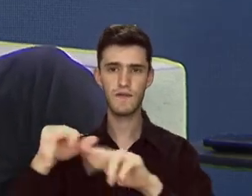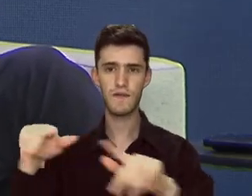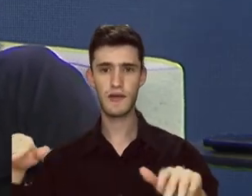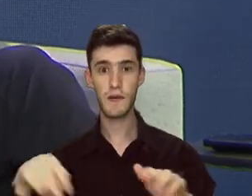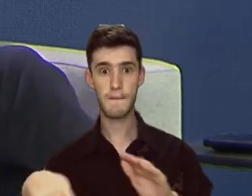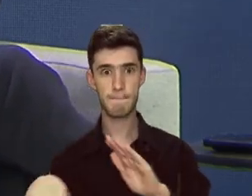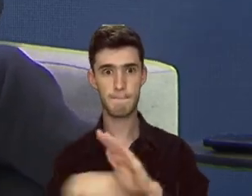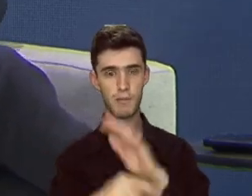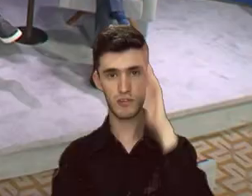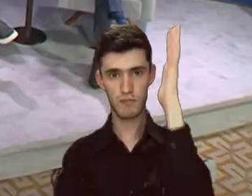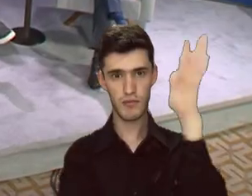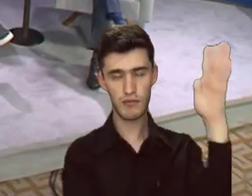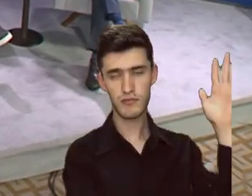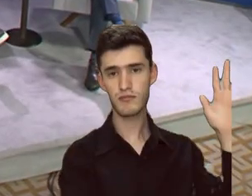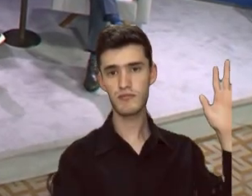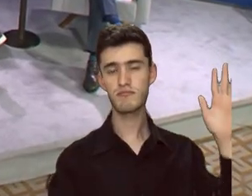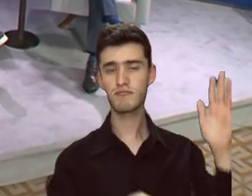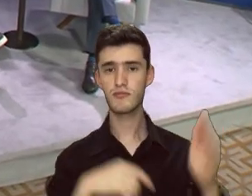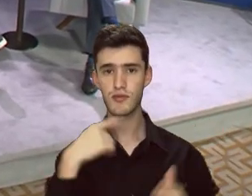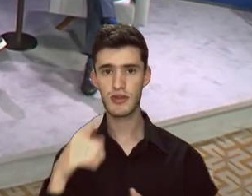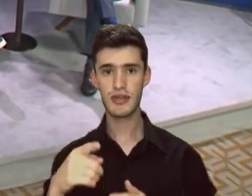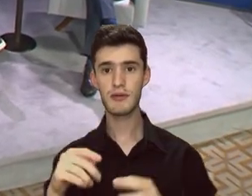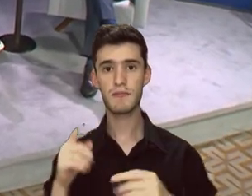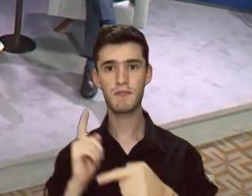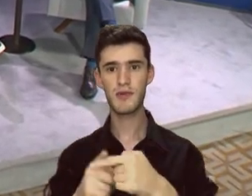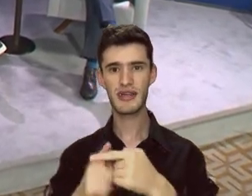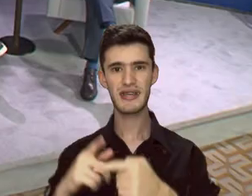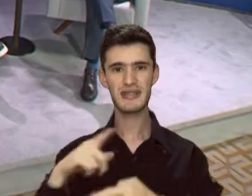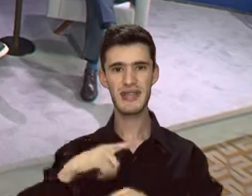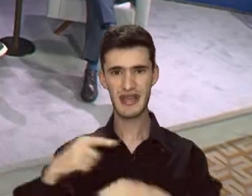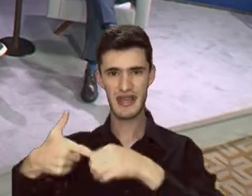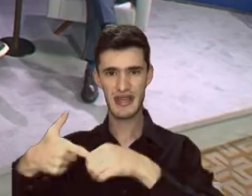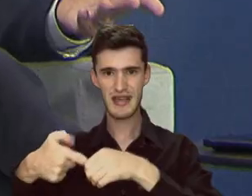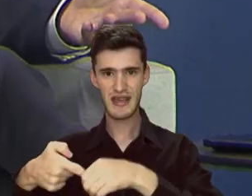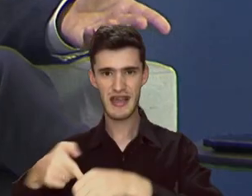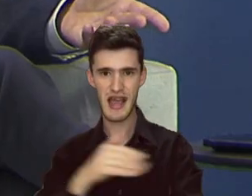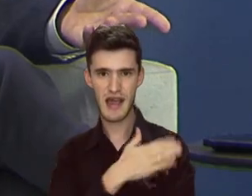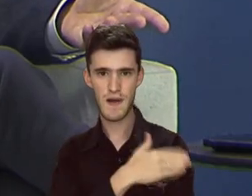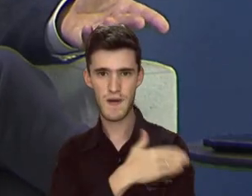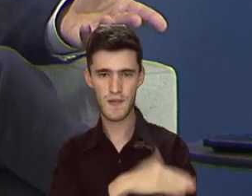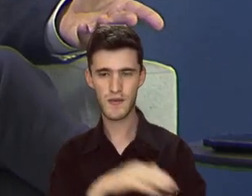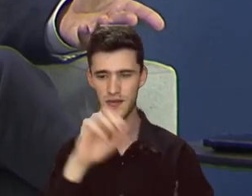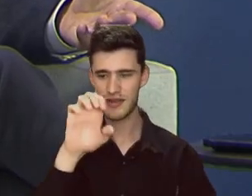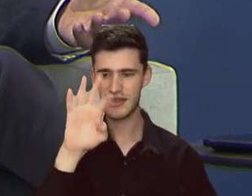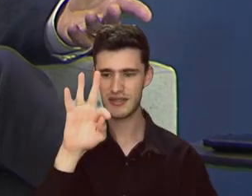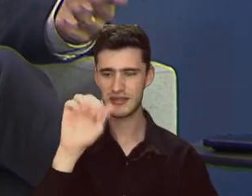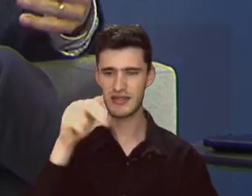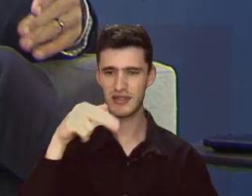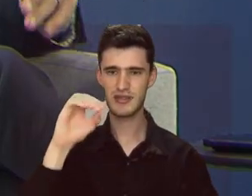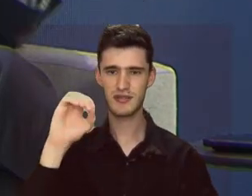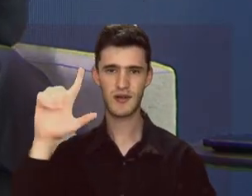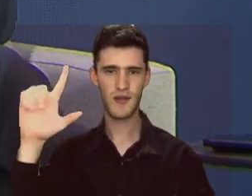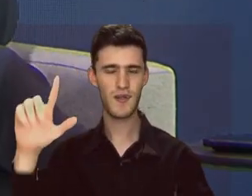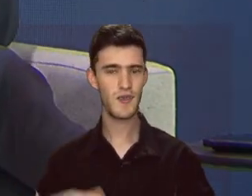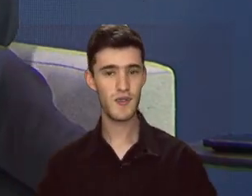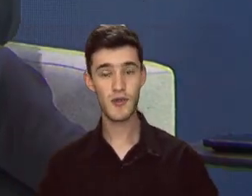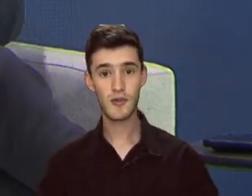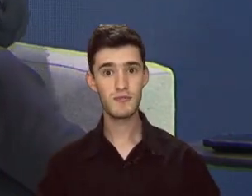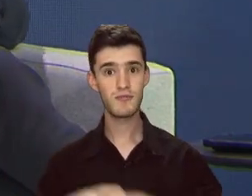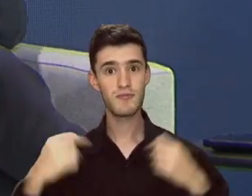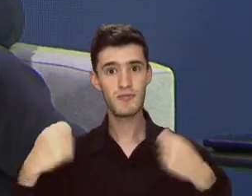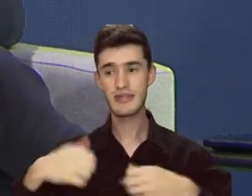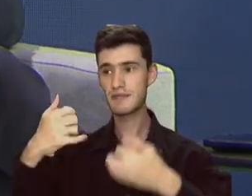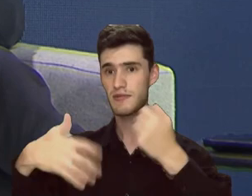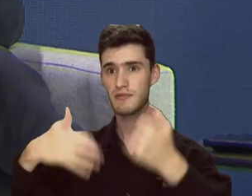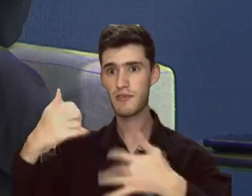não é porque etanol tá aí né exatamente não tem como falar de produção de alimentos no futuro sem falar da parte climática então o Brasil ele já tá